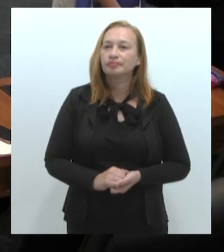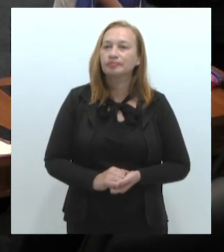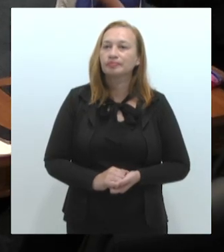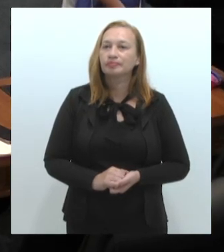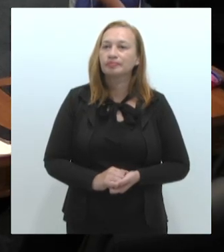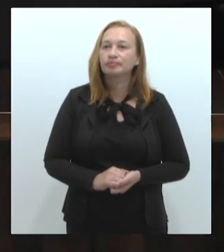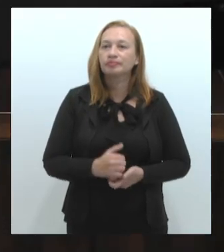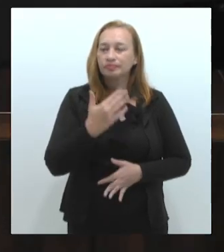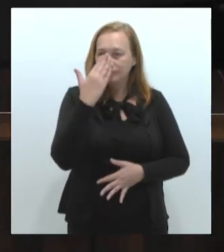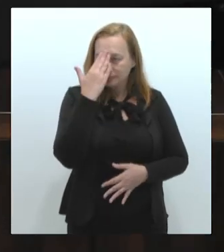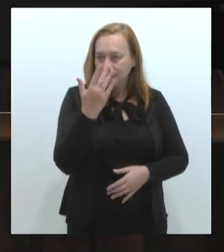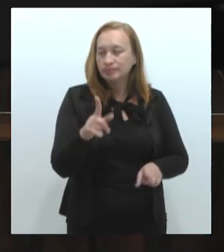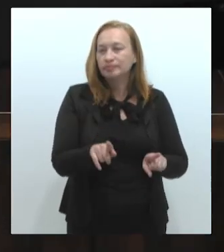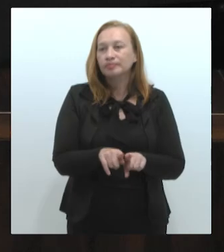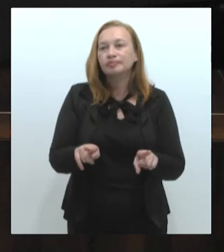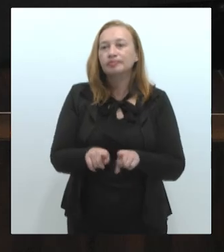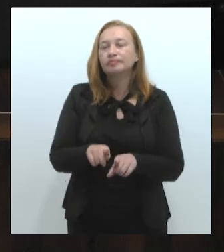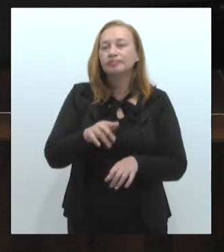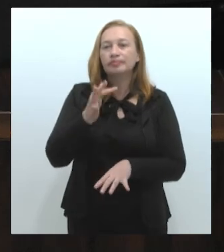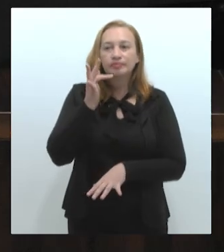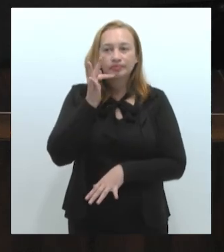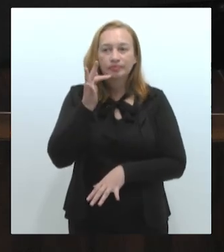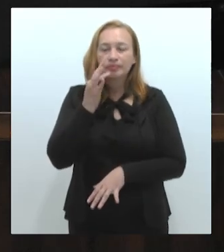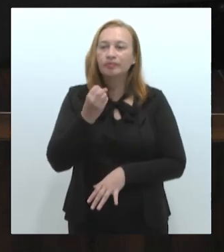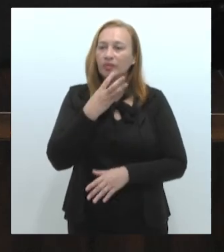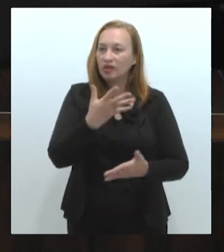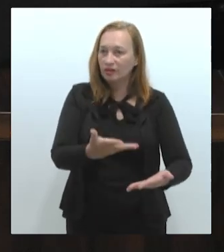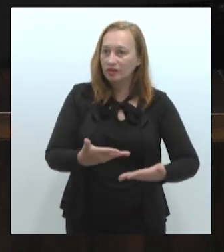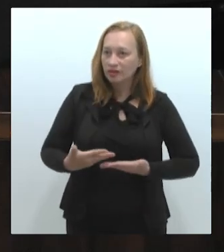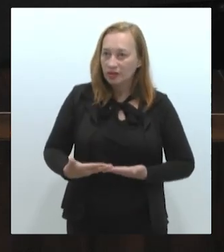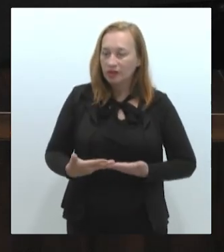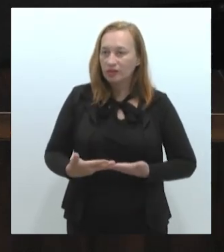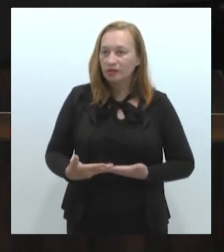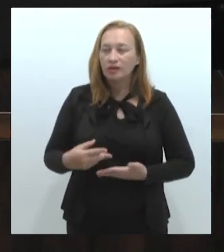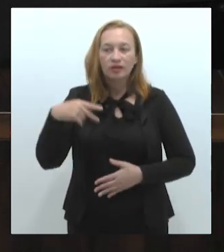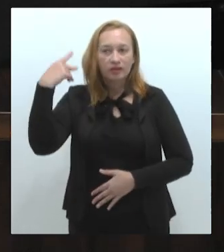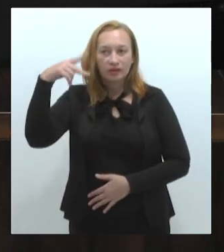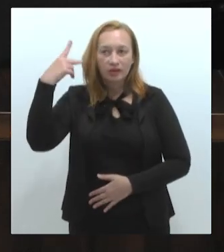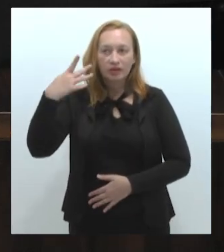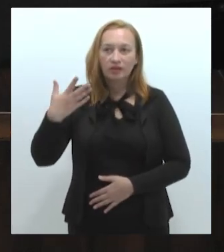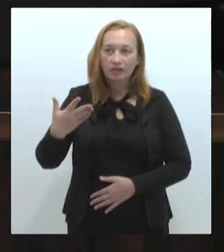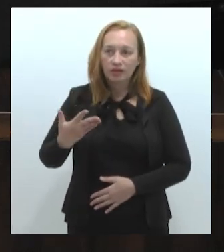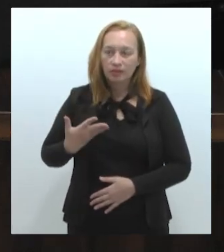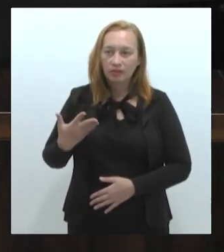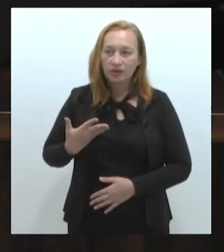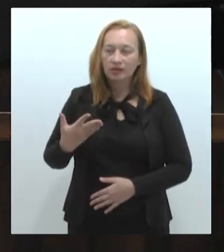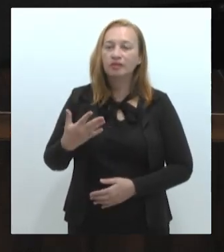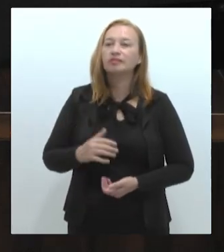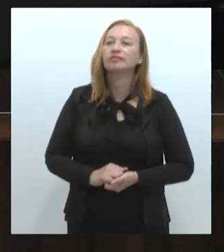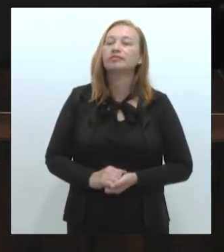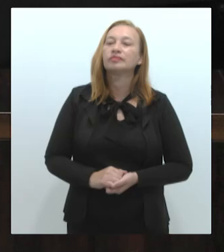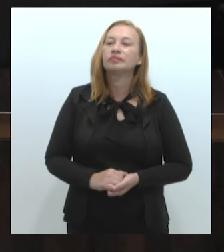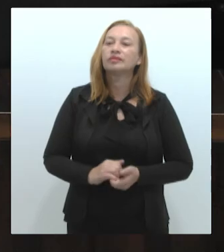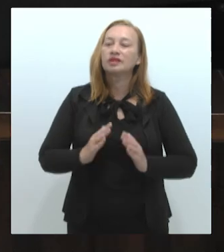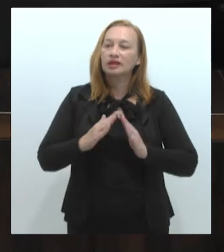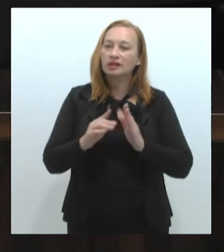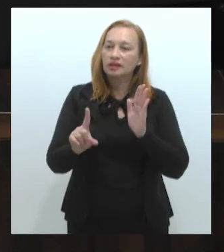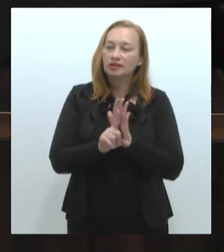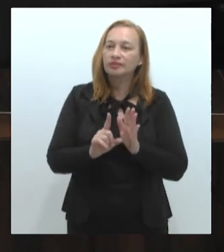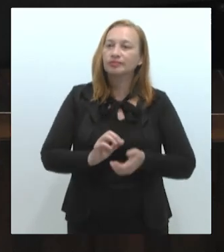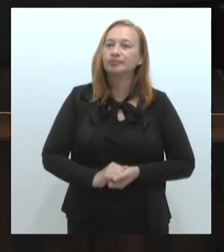Muito obrigado também, Jorge Felipe. Seja bem-vindo, vereador amigo também, André Salgueiro, a esta Casa de Leis.